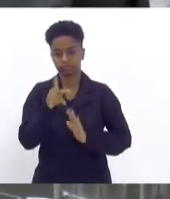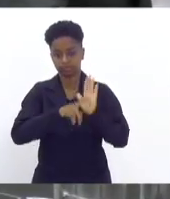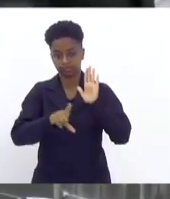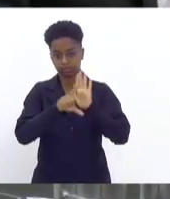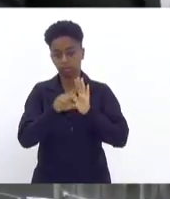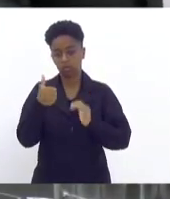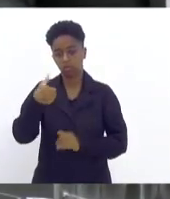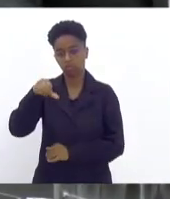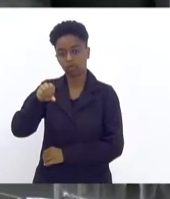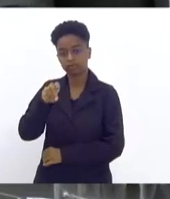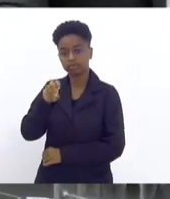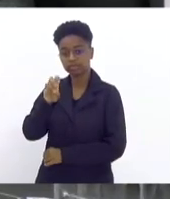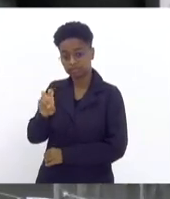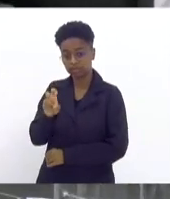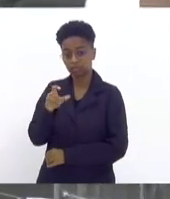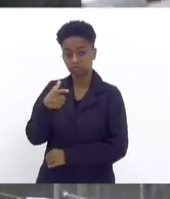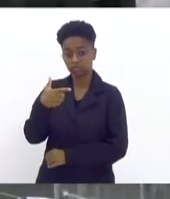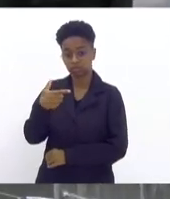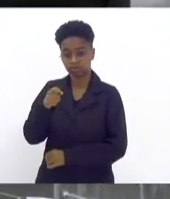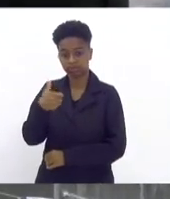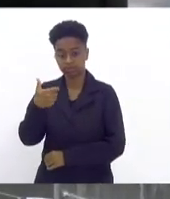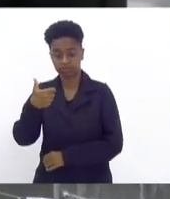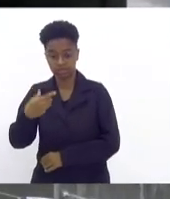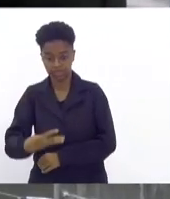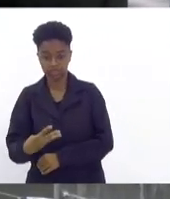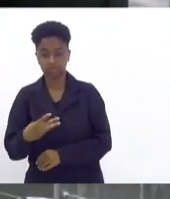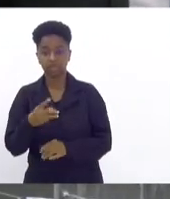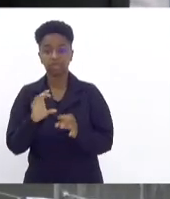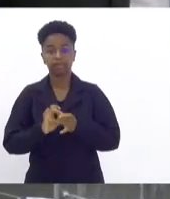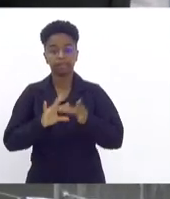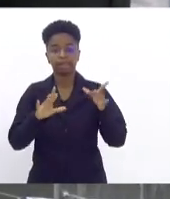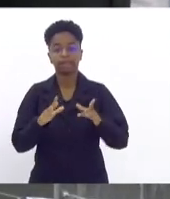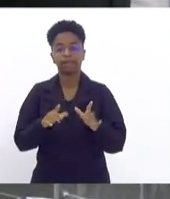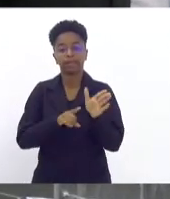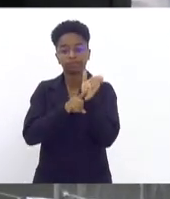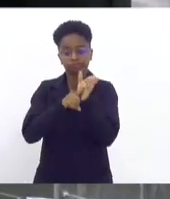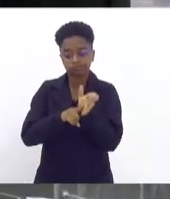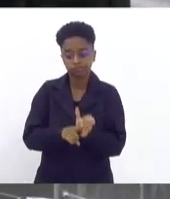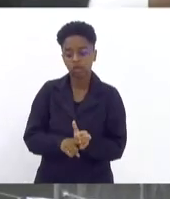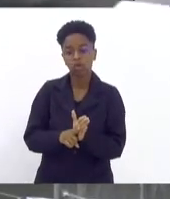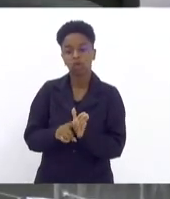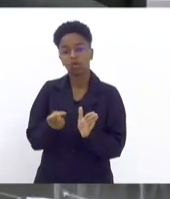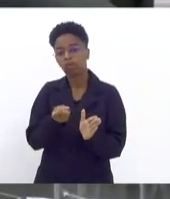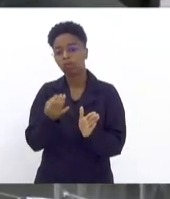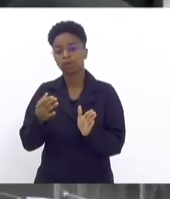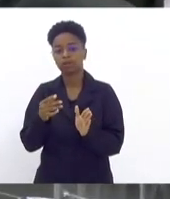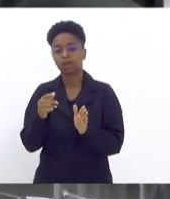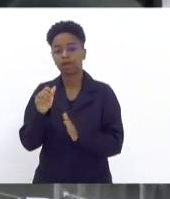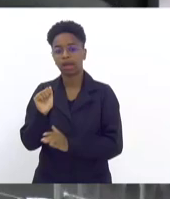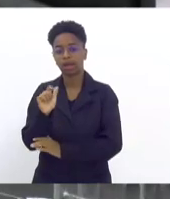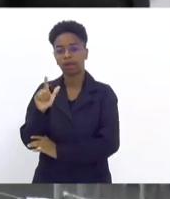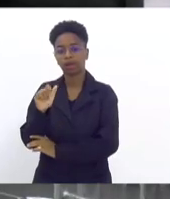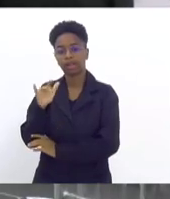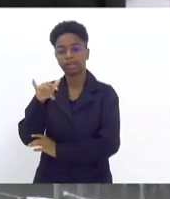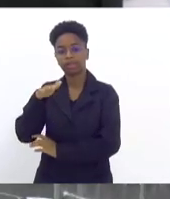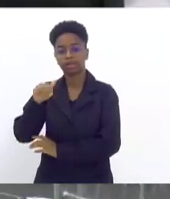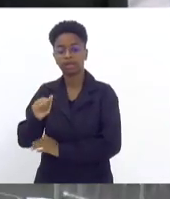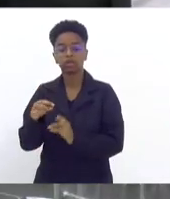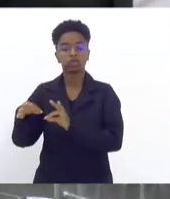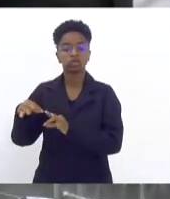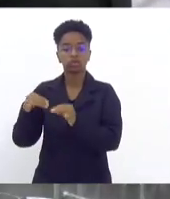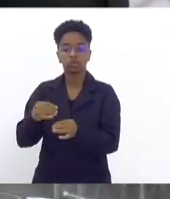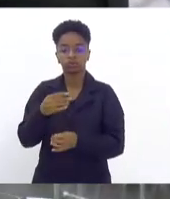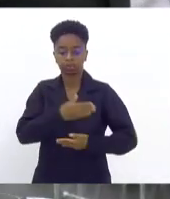195 de 2023, de autoria da deputada Franciane Mota, que autoriza a realização de exame de verificação dos níveis de fosfatase alcalina em todos os recém-nascidos nos berçários